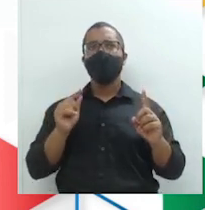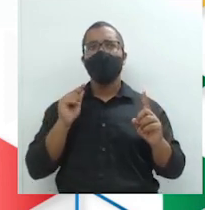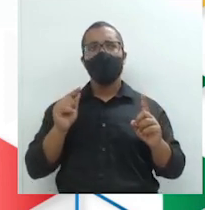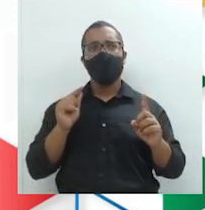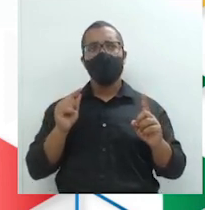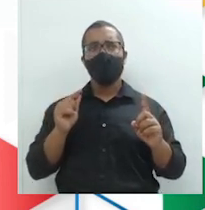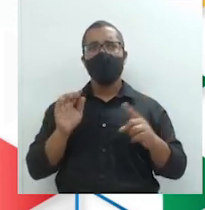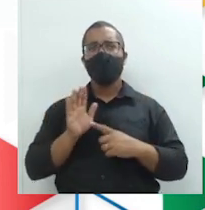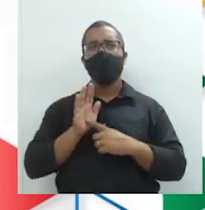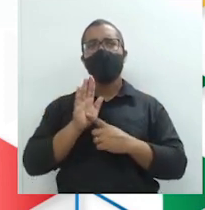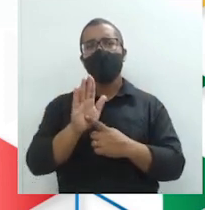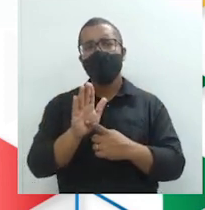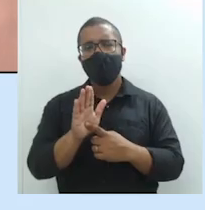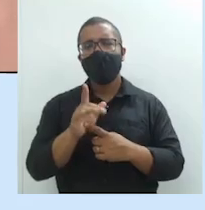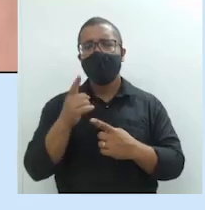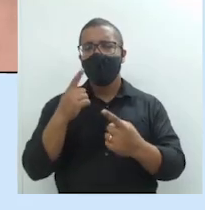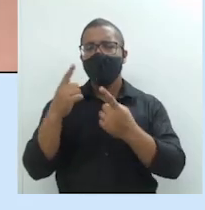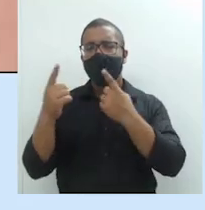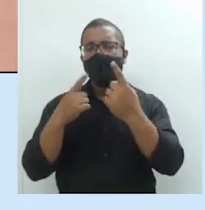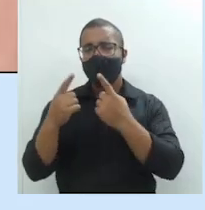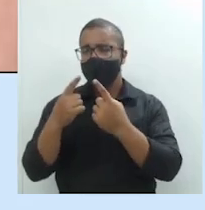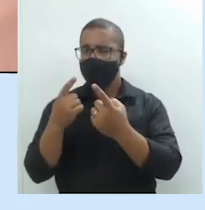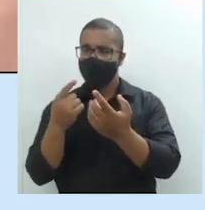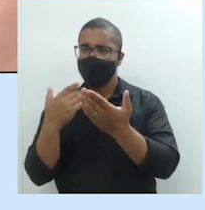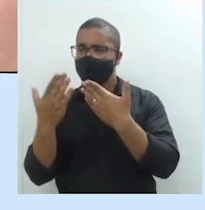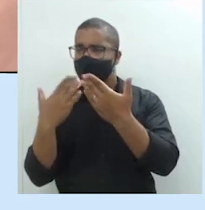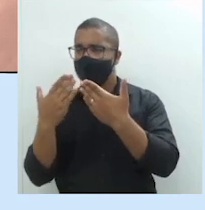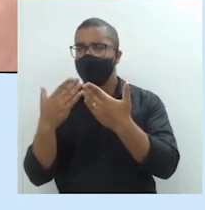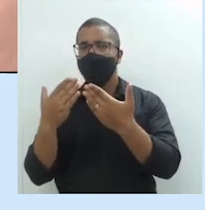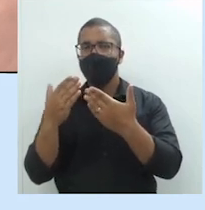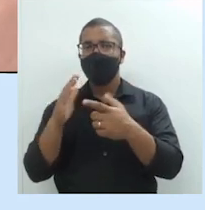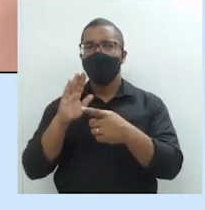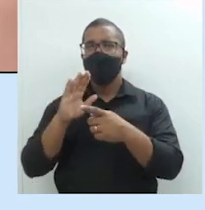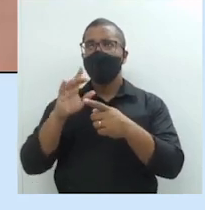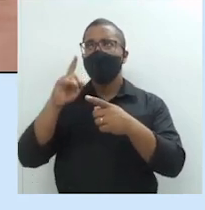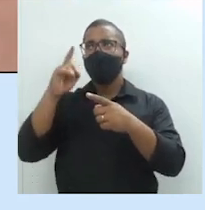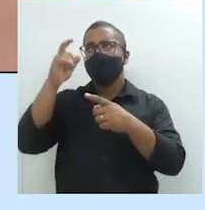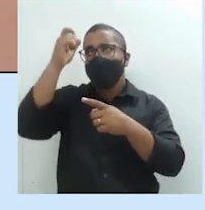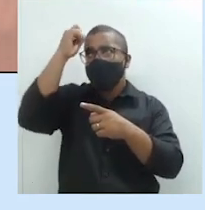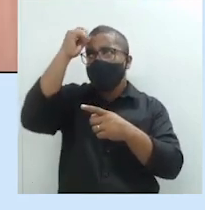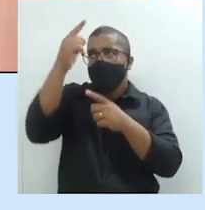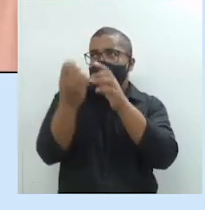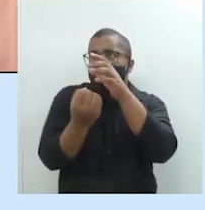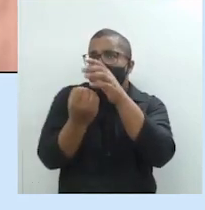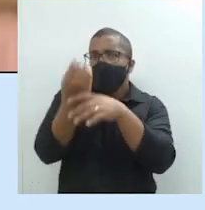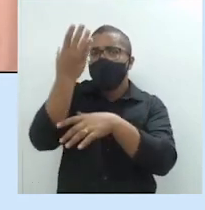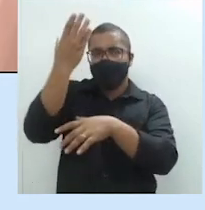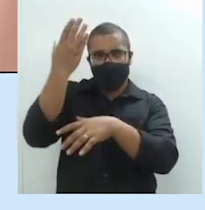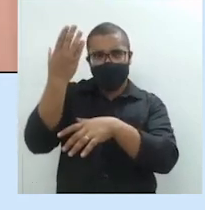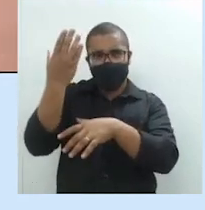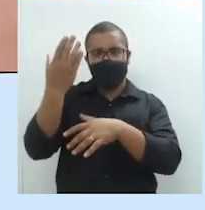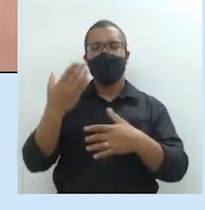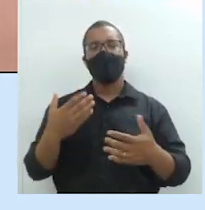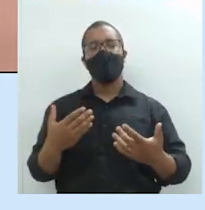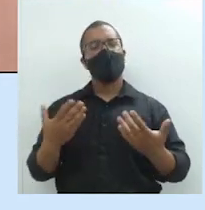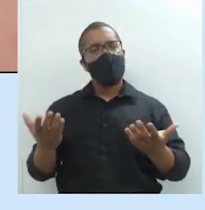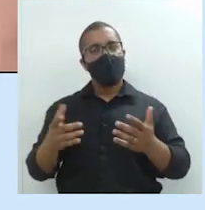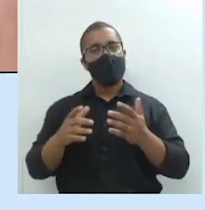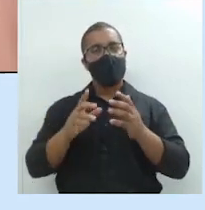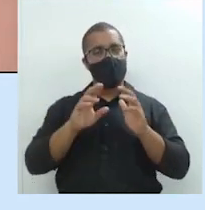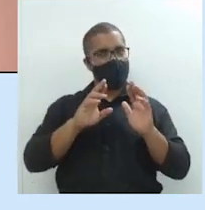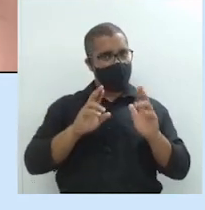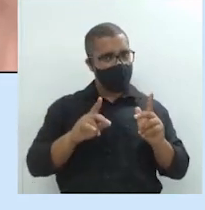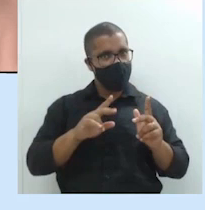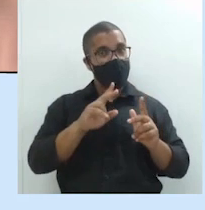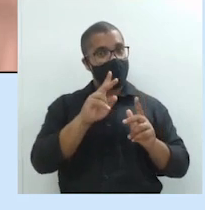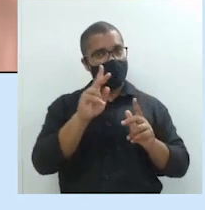é justamente de que ao diálogo, as pessoas estão ajudando uma ideia diferente daquele texto de H, que